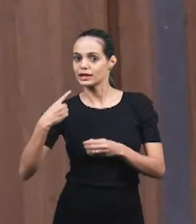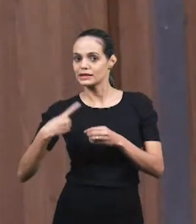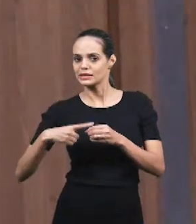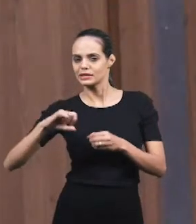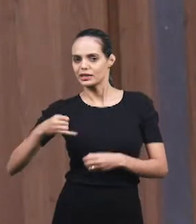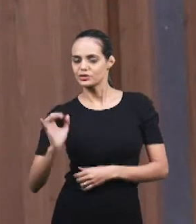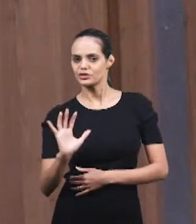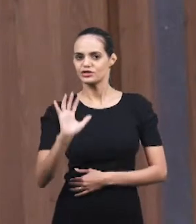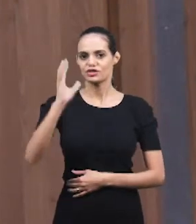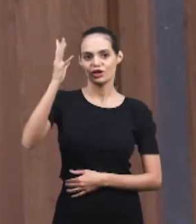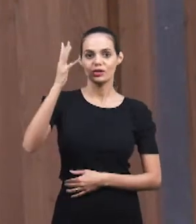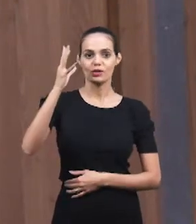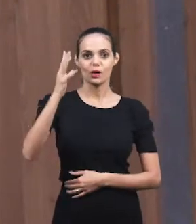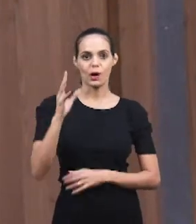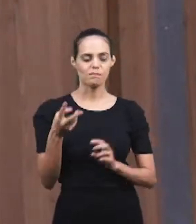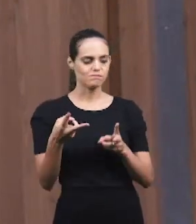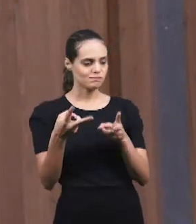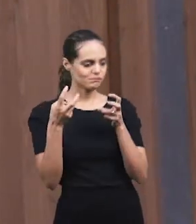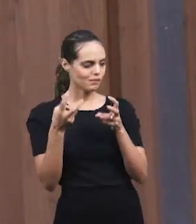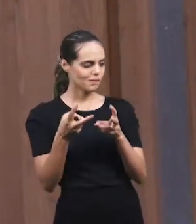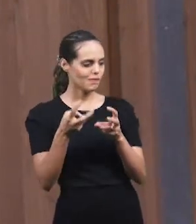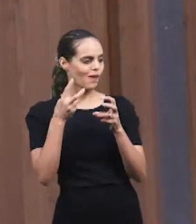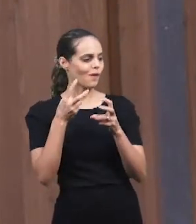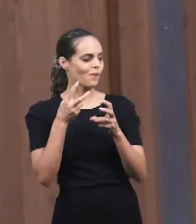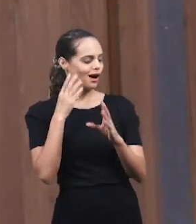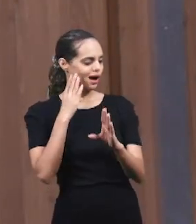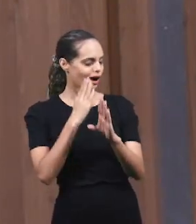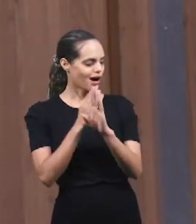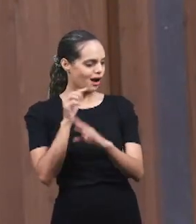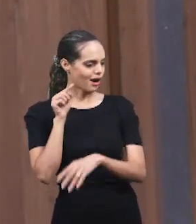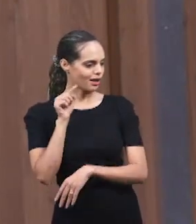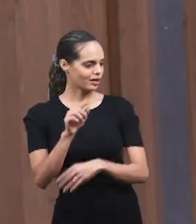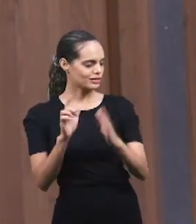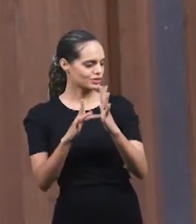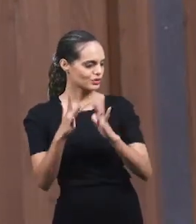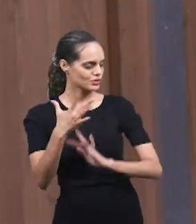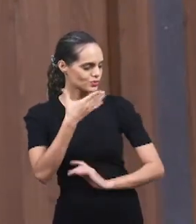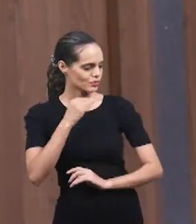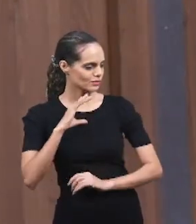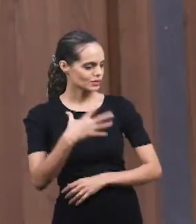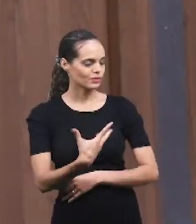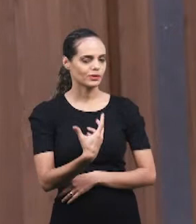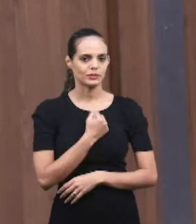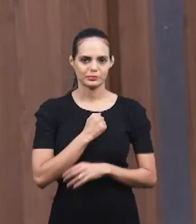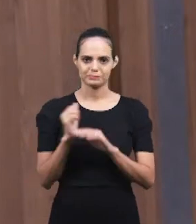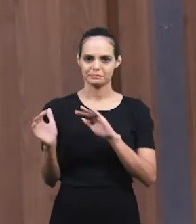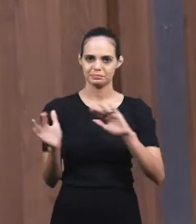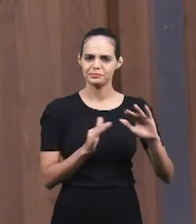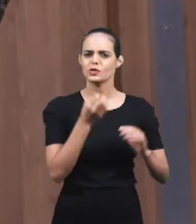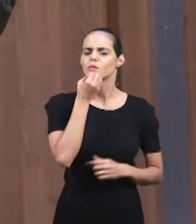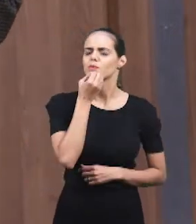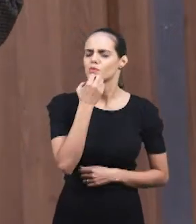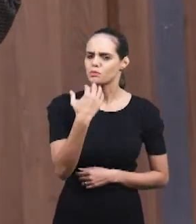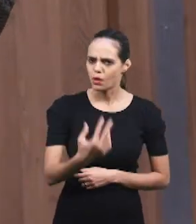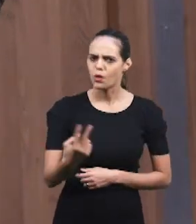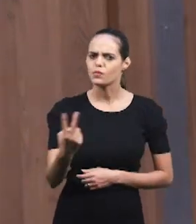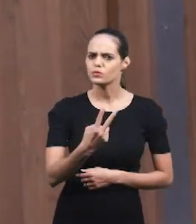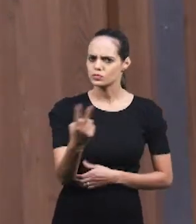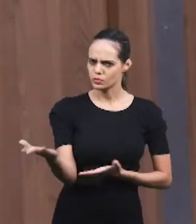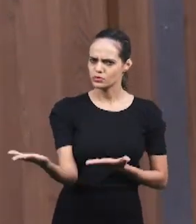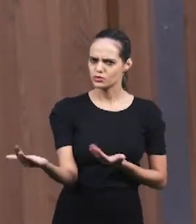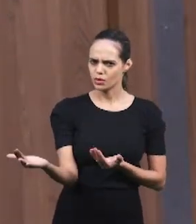Muito bem, certamente, não só os dois irmãos, mas todos os demais que responderam essa pergunta, puderam